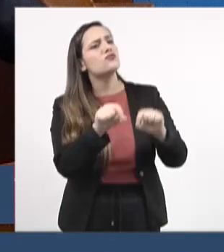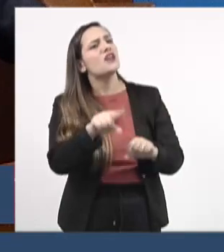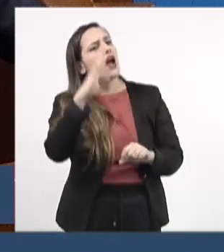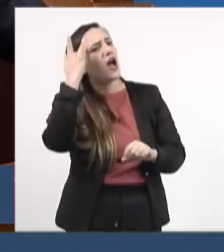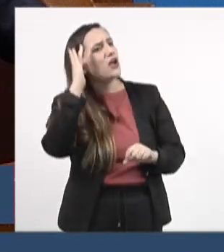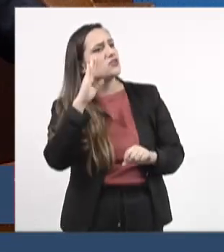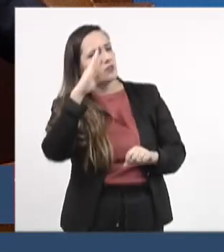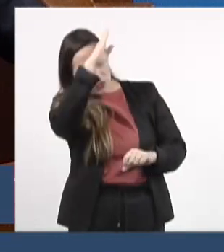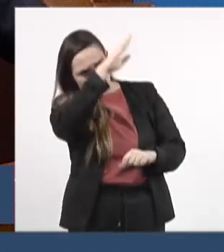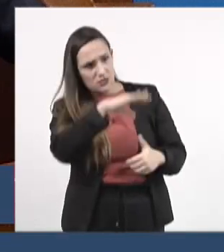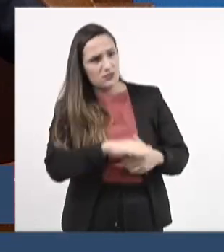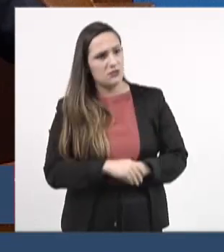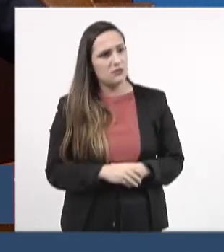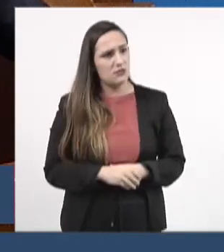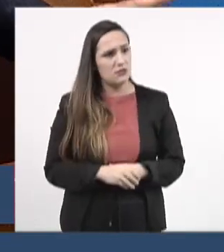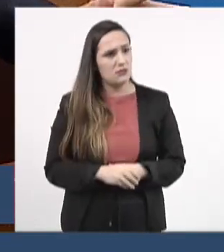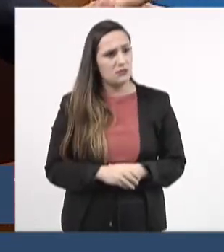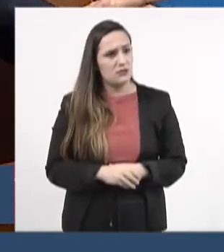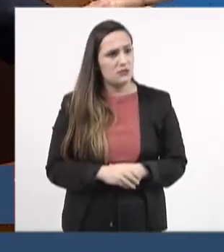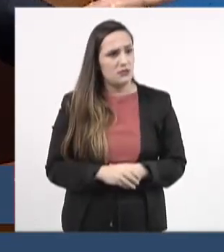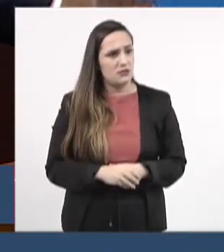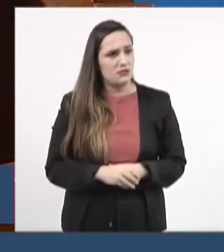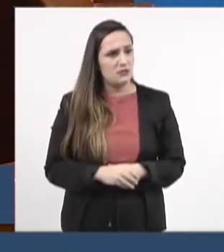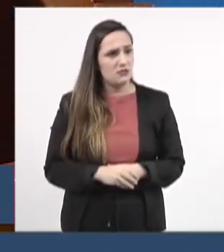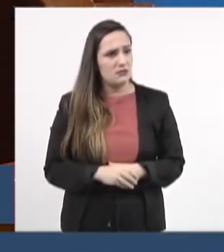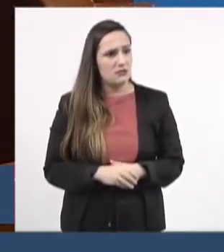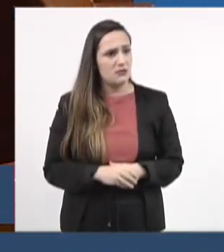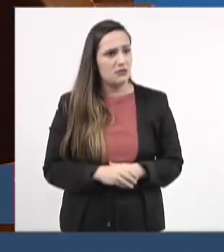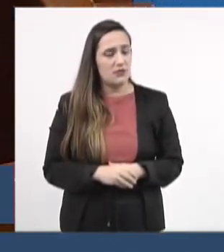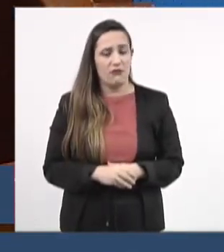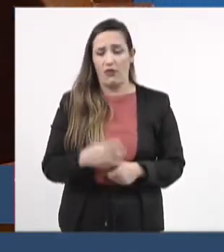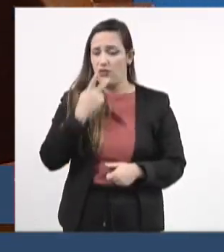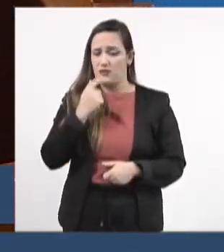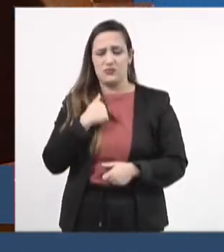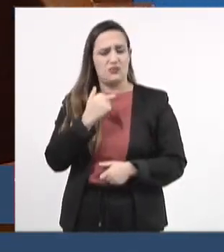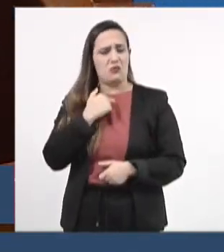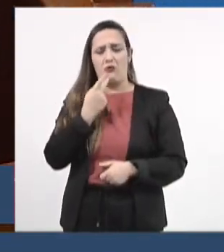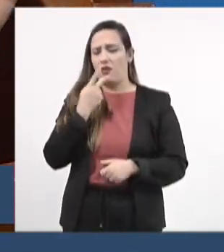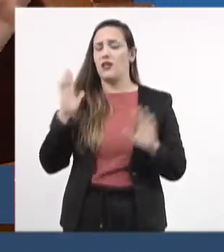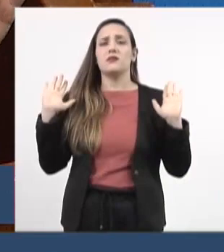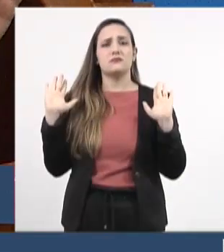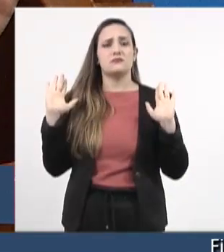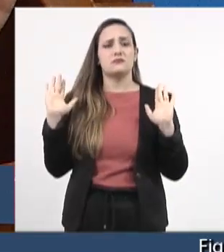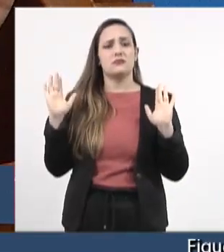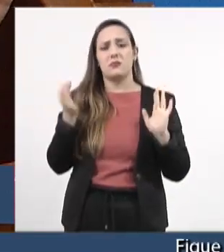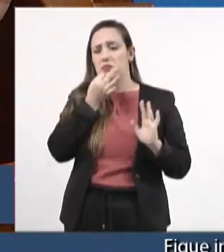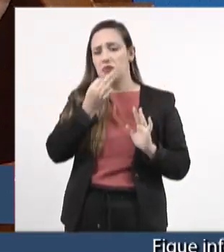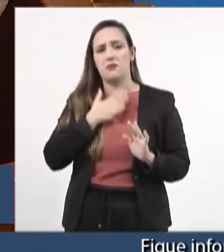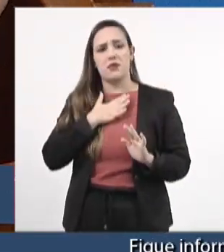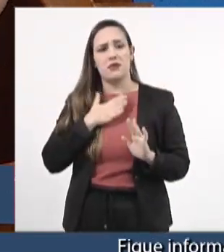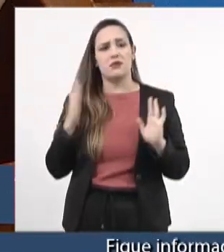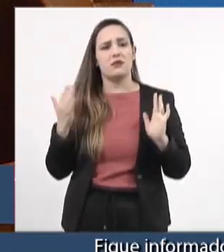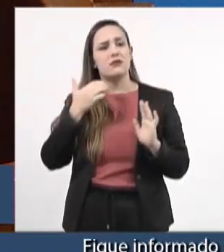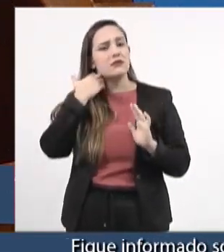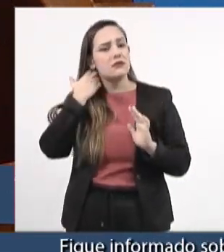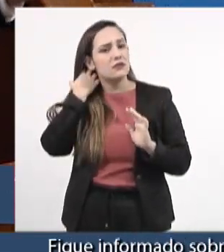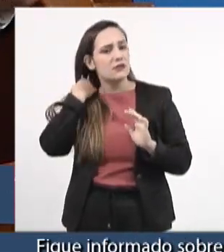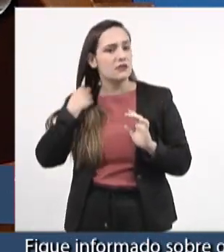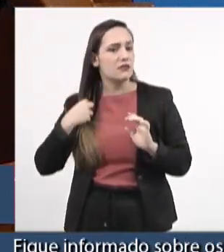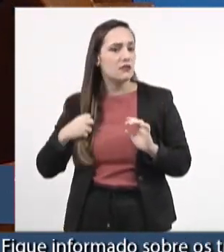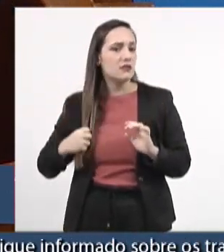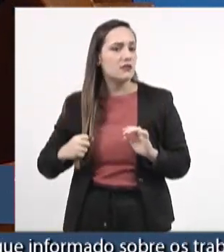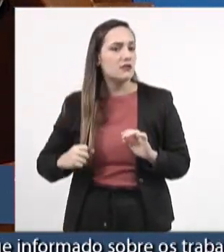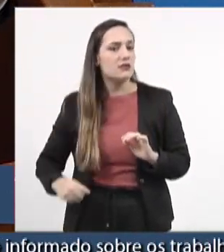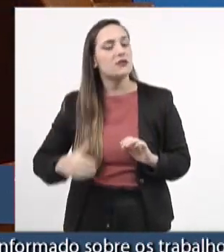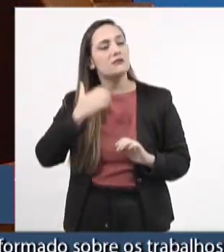Bolsonaro? Aí o professor vai falar, não, eu não posso falar. Eu não posso falar o que eu acho. Eu estou